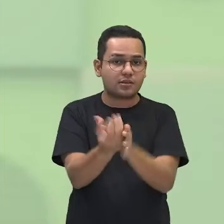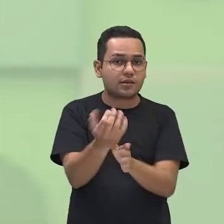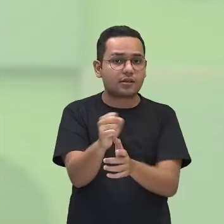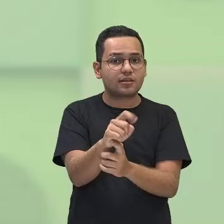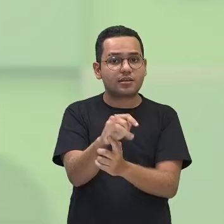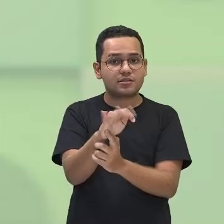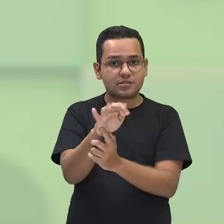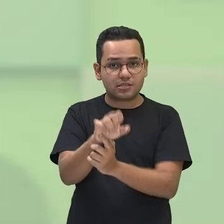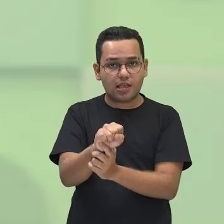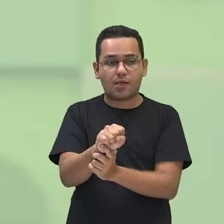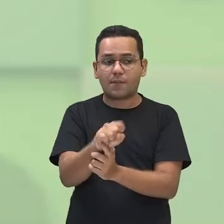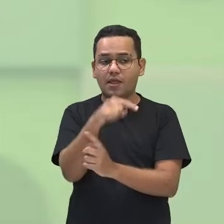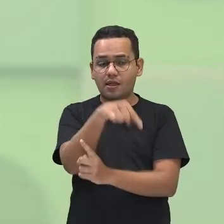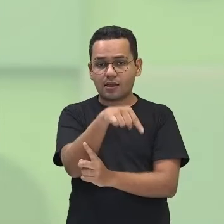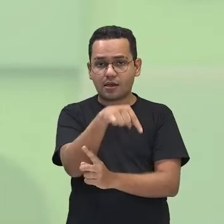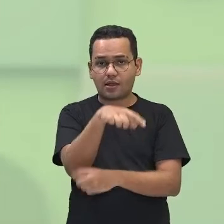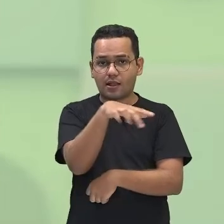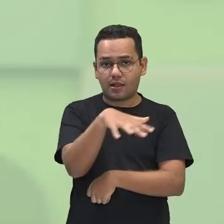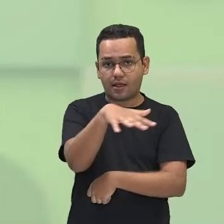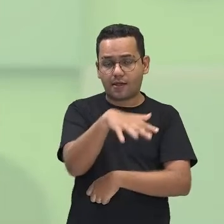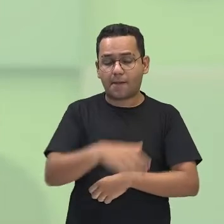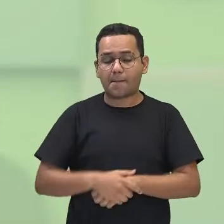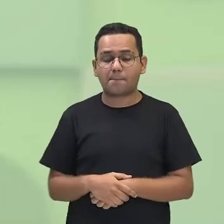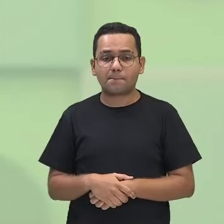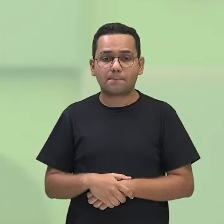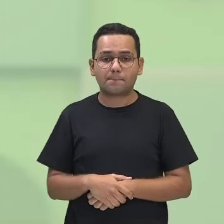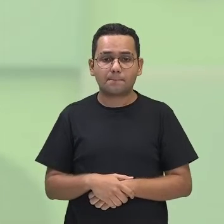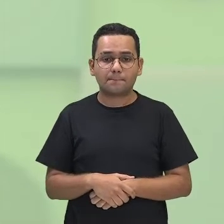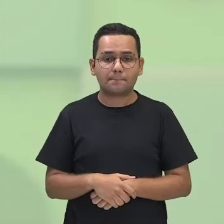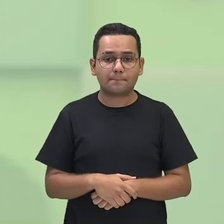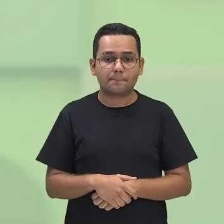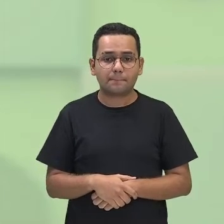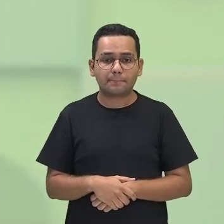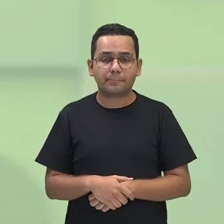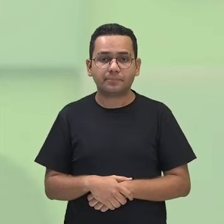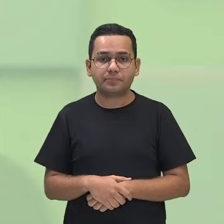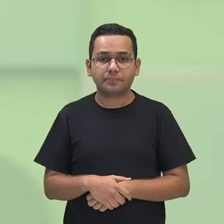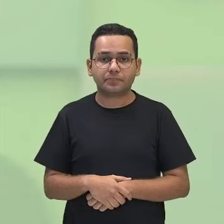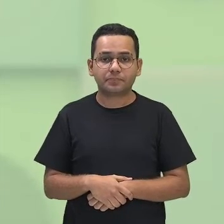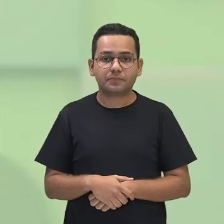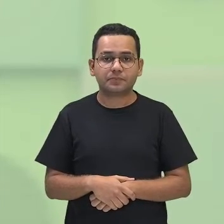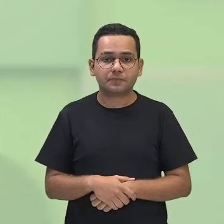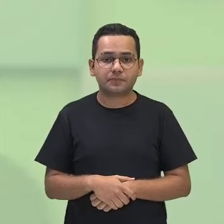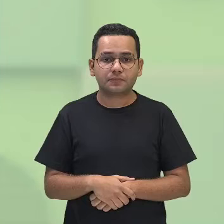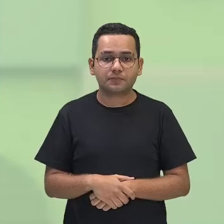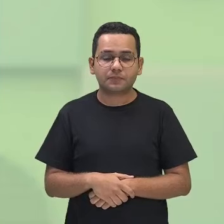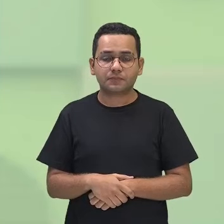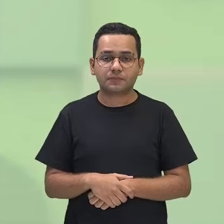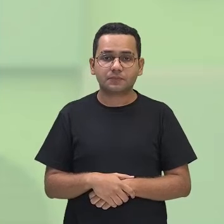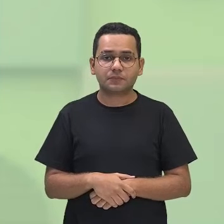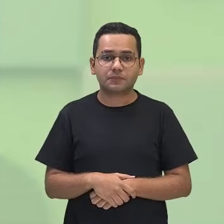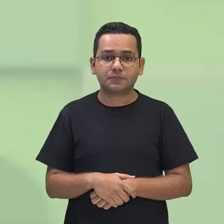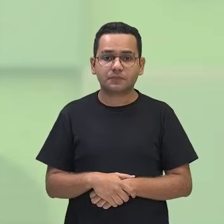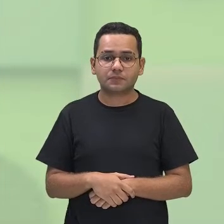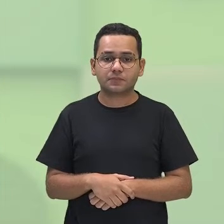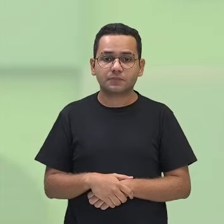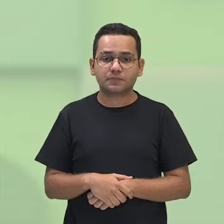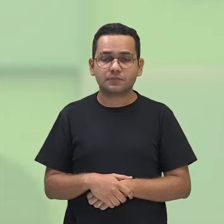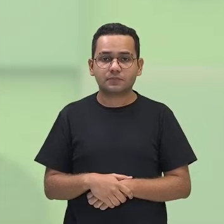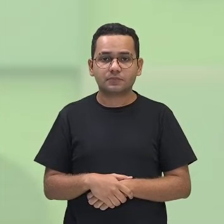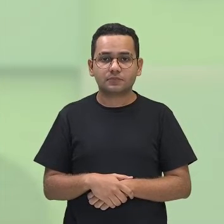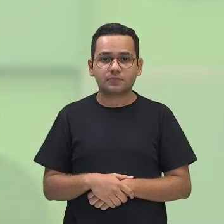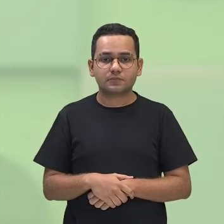ali como estrutura mais característico, né, da reprodução das